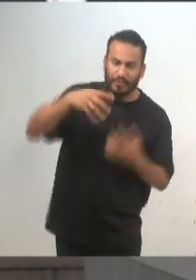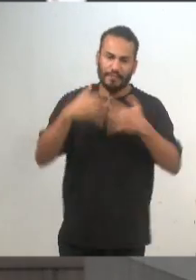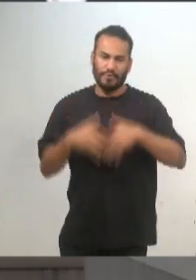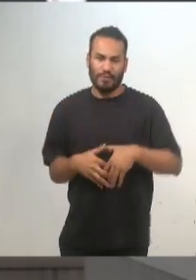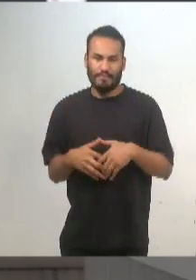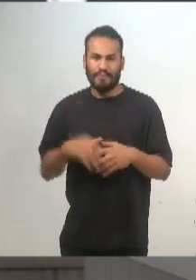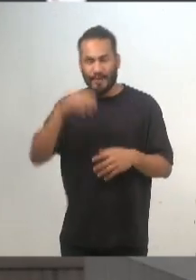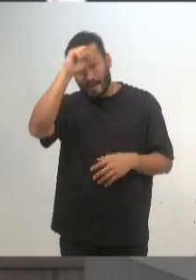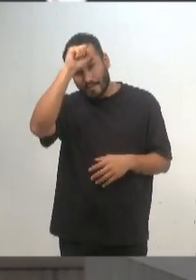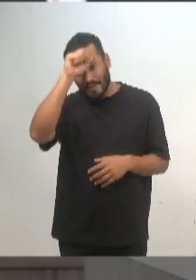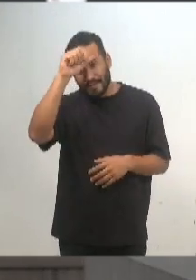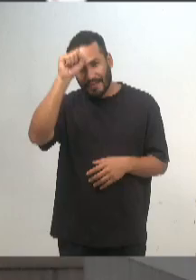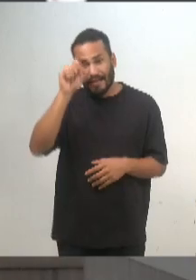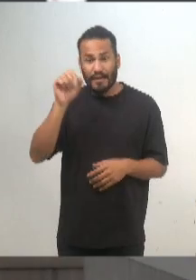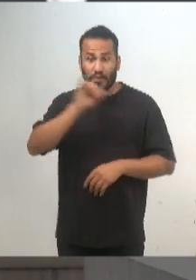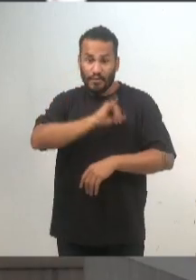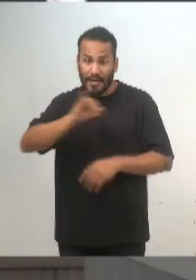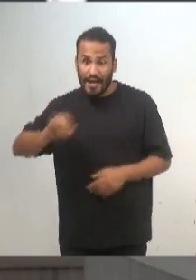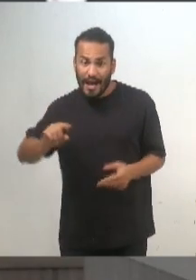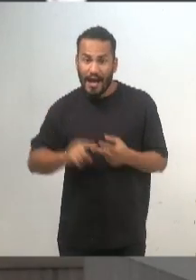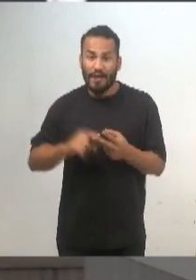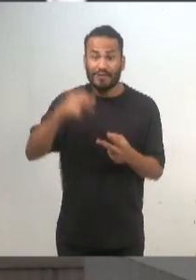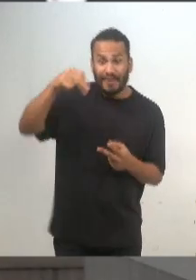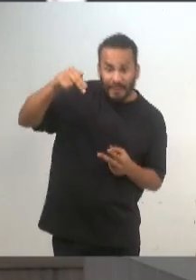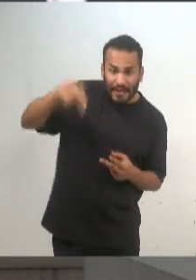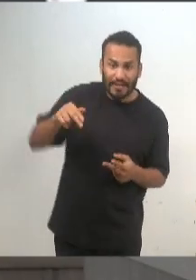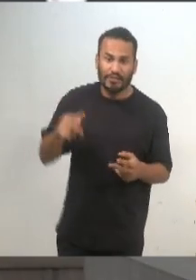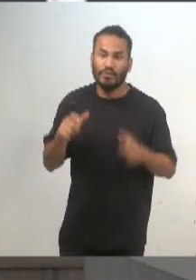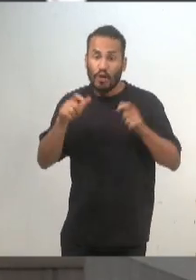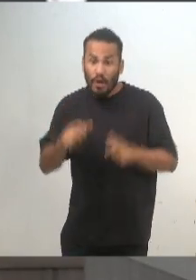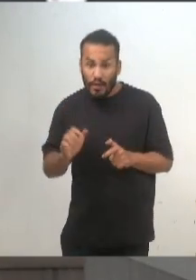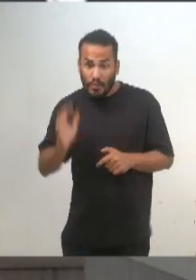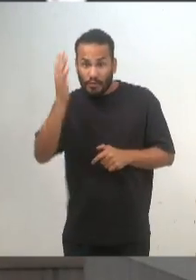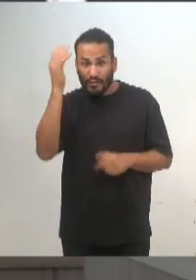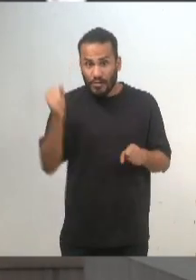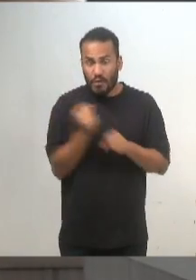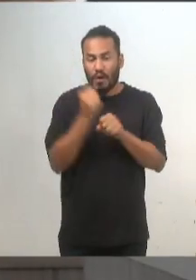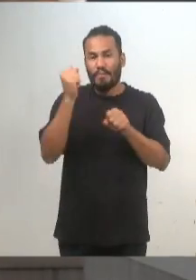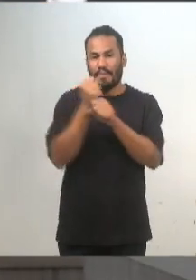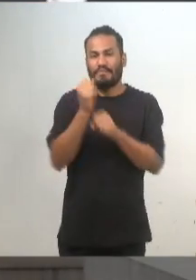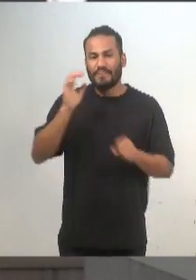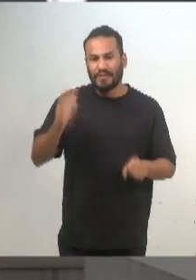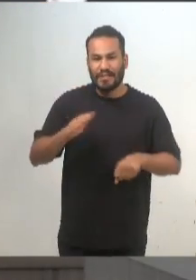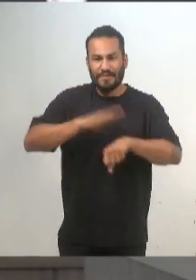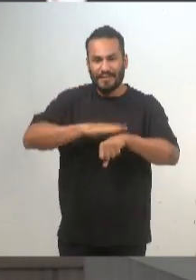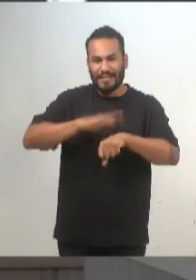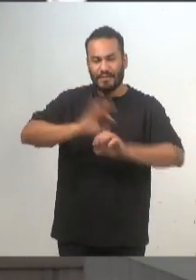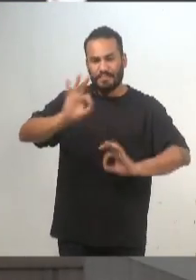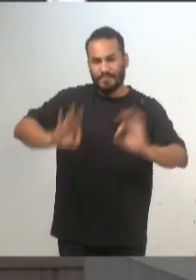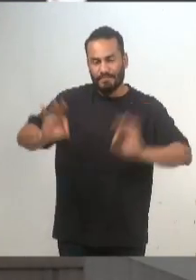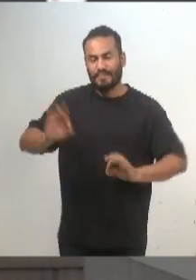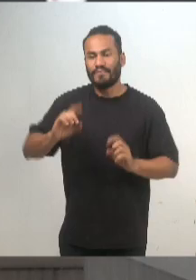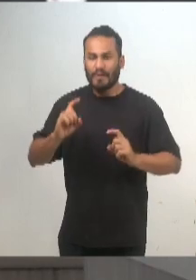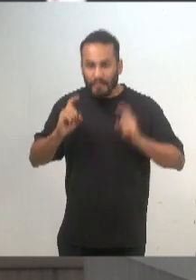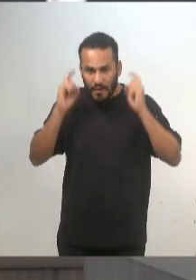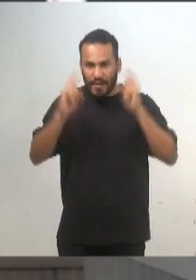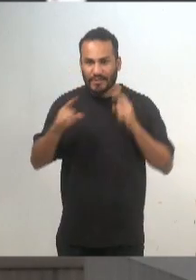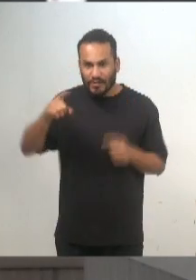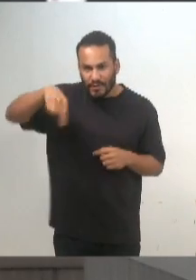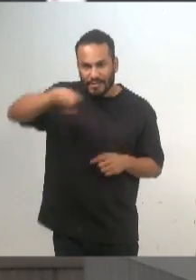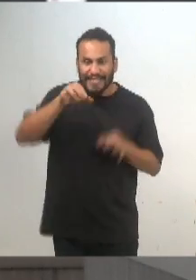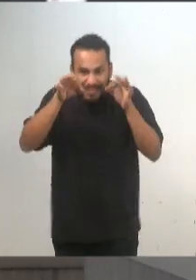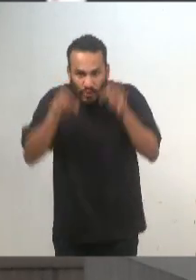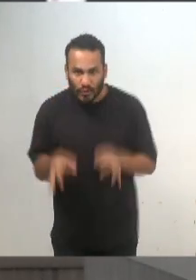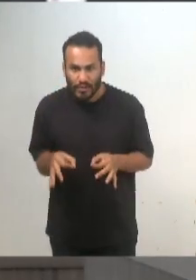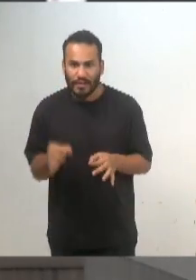funcionar. Aprender com o Guindaial, aprender com Navegantes, aprender por outros locais onde passou as obras e já fizeram o dever de casa. Então, as preocupações de Vossa Excelência são